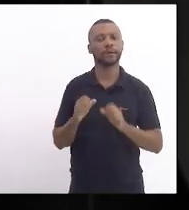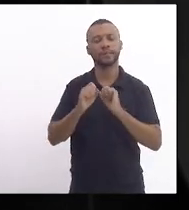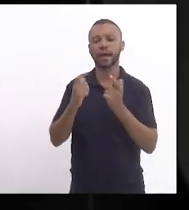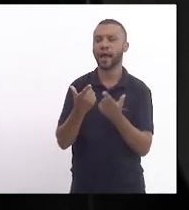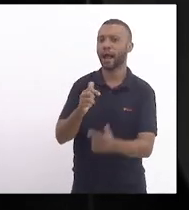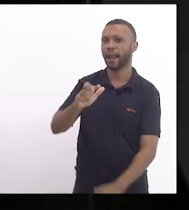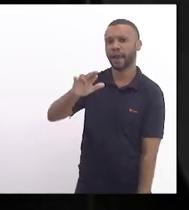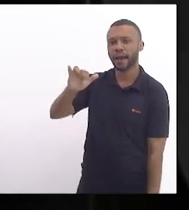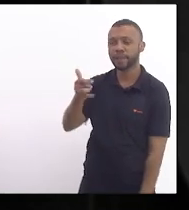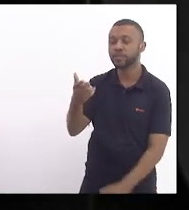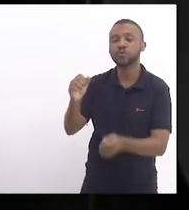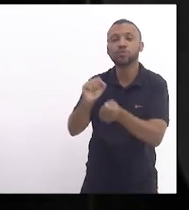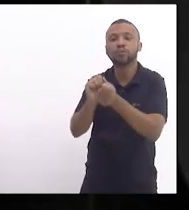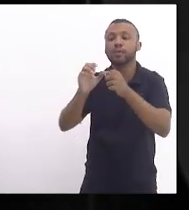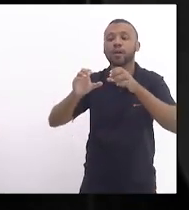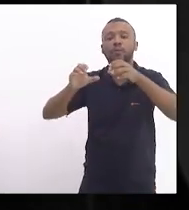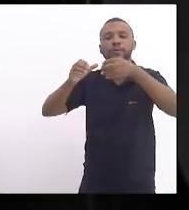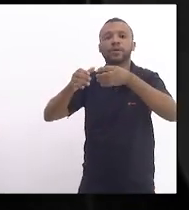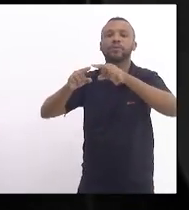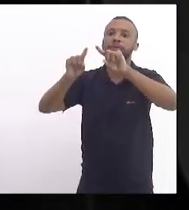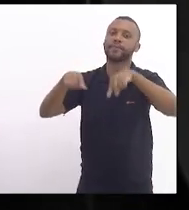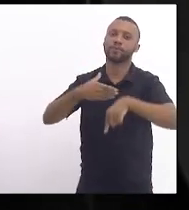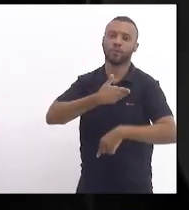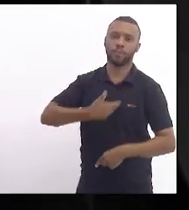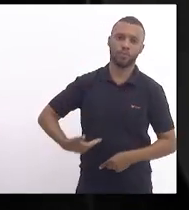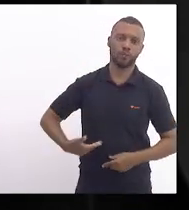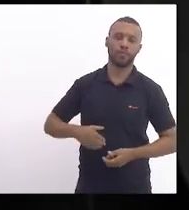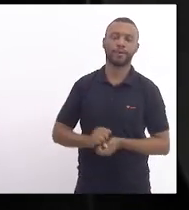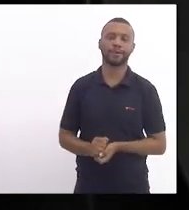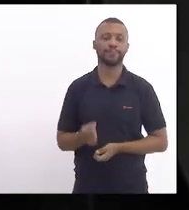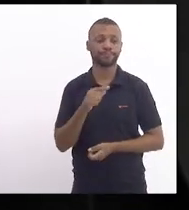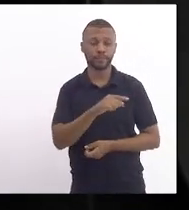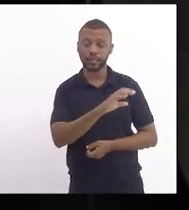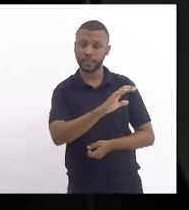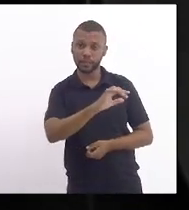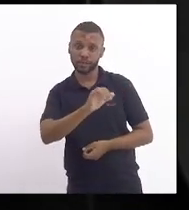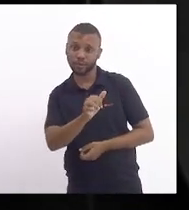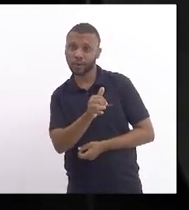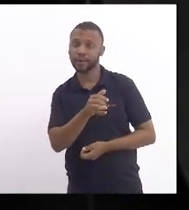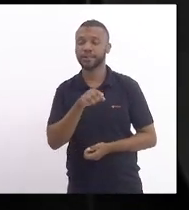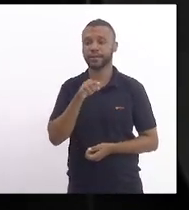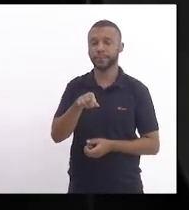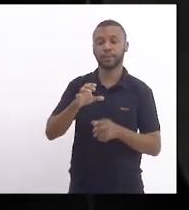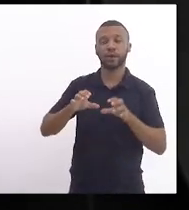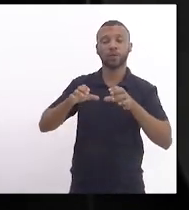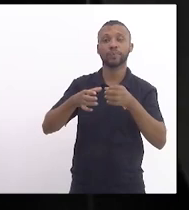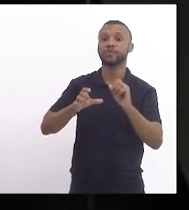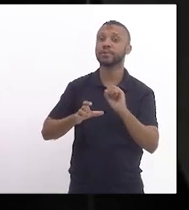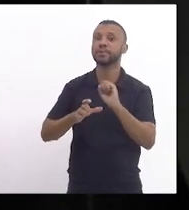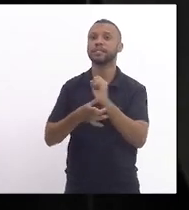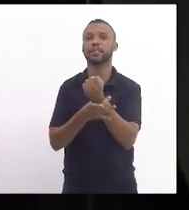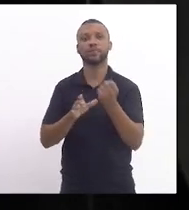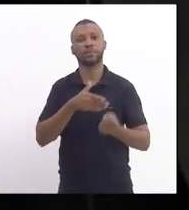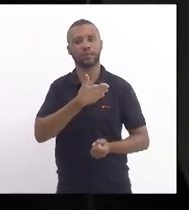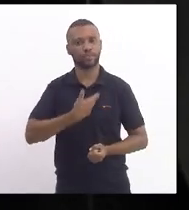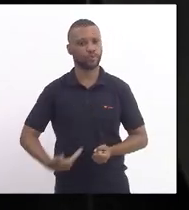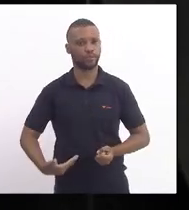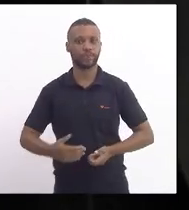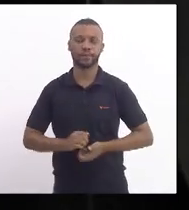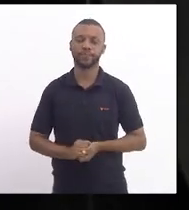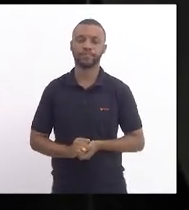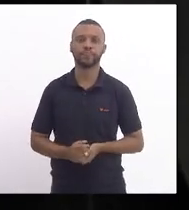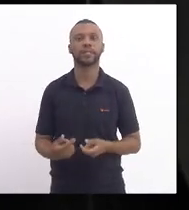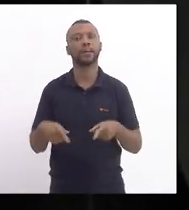casa pela comissão de servidores públicos pela ccj e pela comissão de segurança pública e também